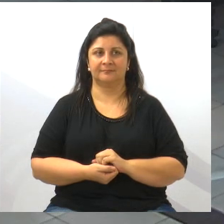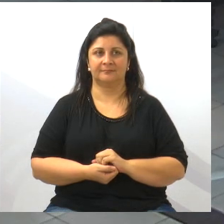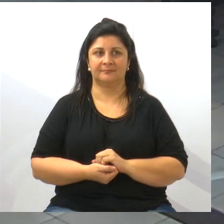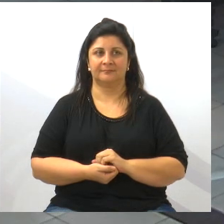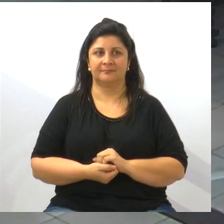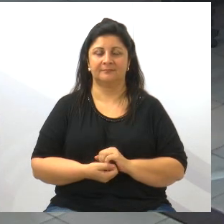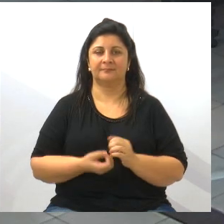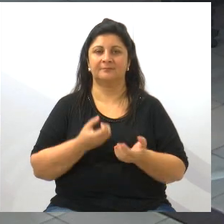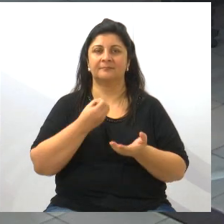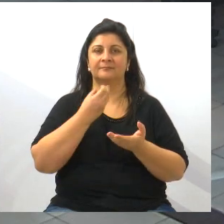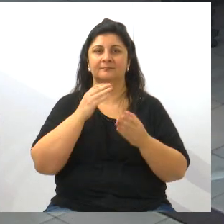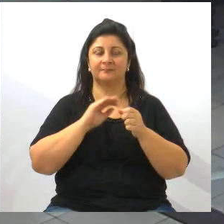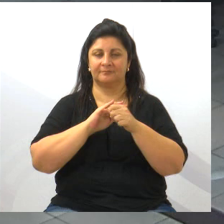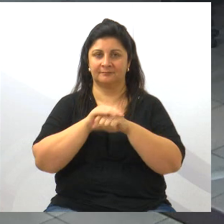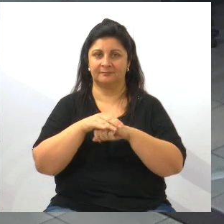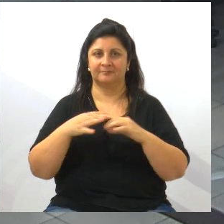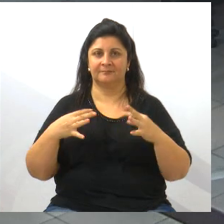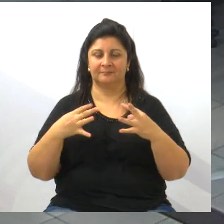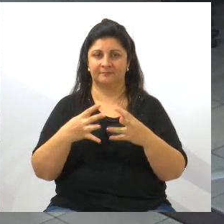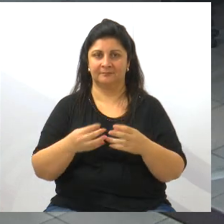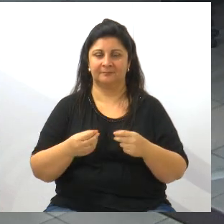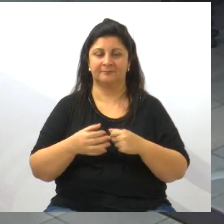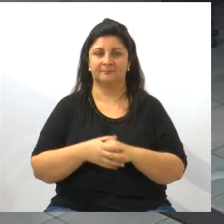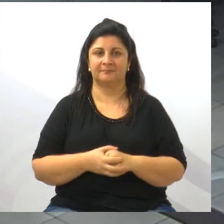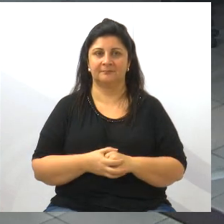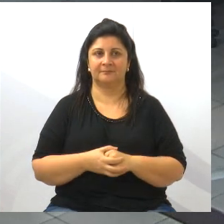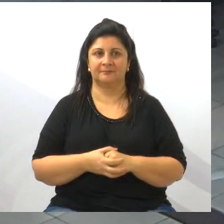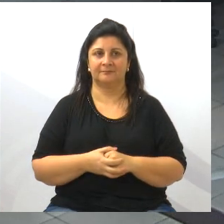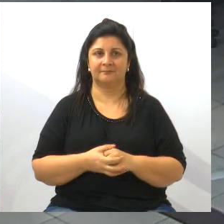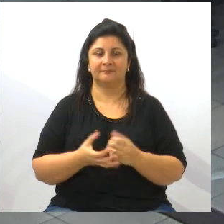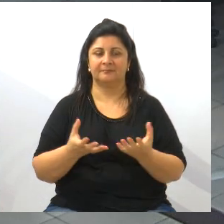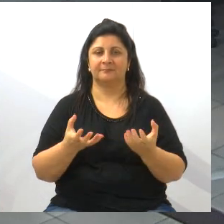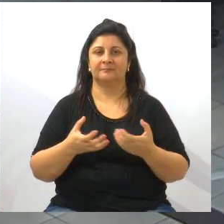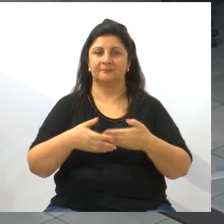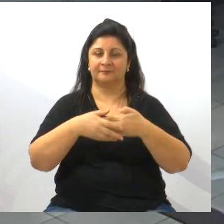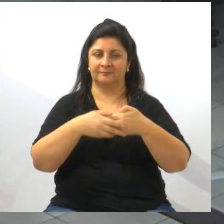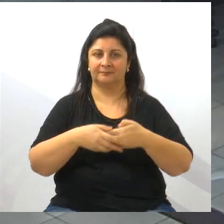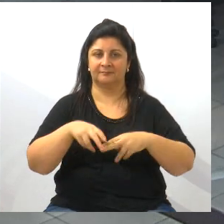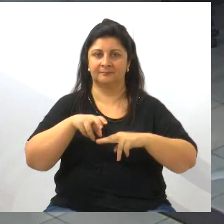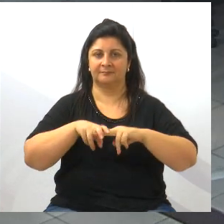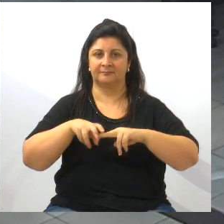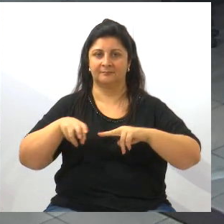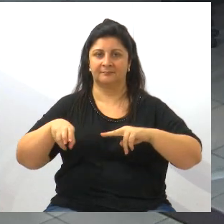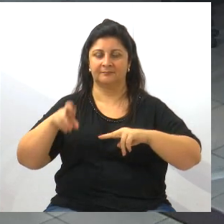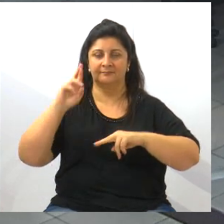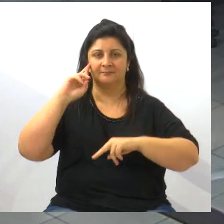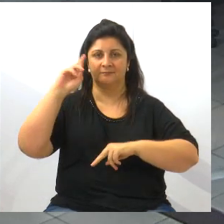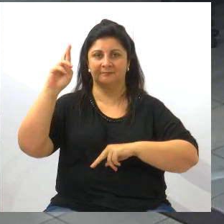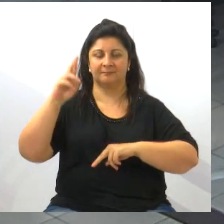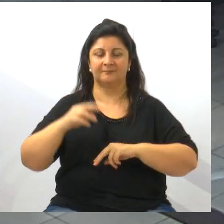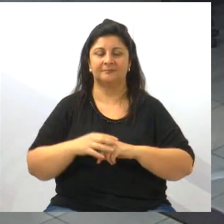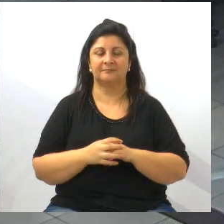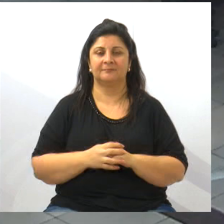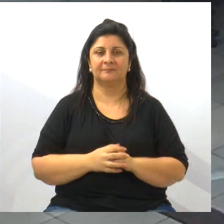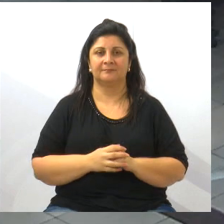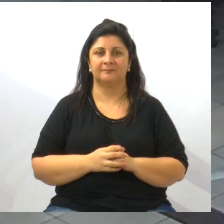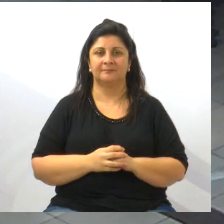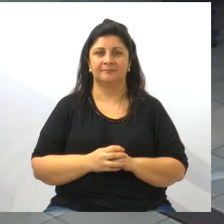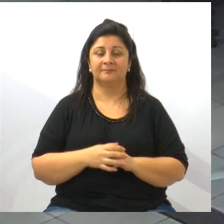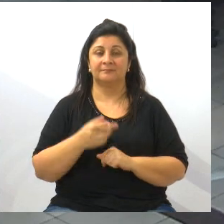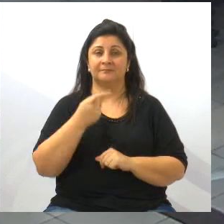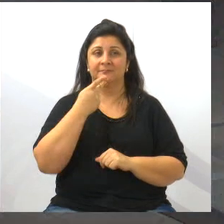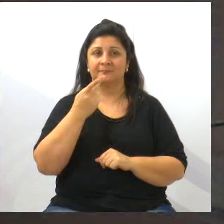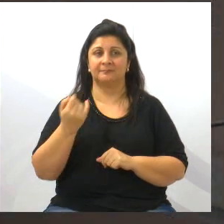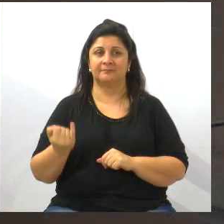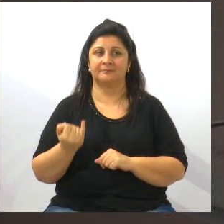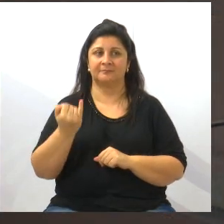Boa noite a todos. Quero cumprimentar a mesa, cumprimentar todos que fazem parte e dizer que a